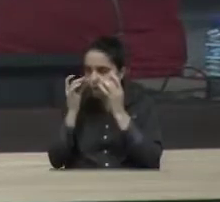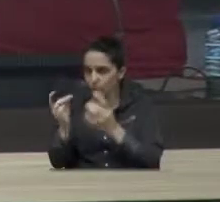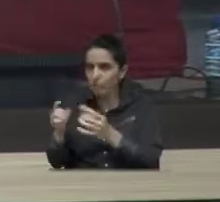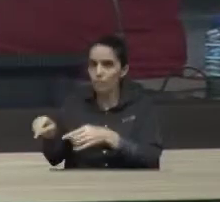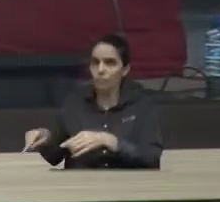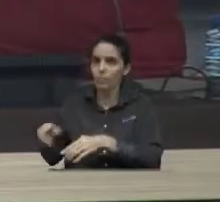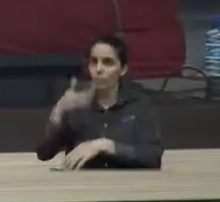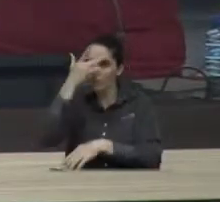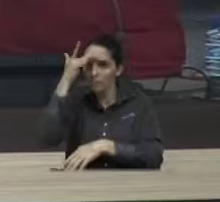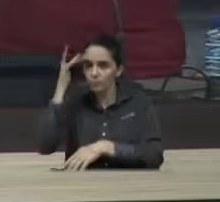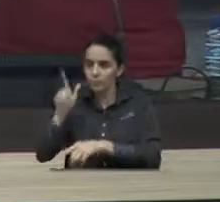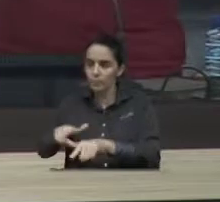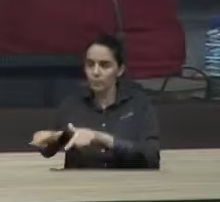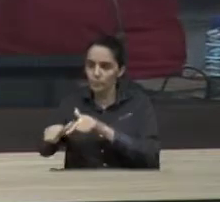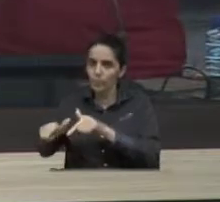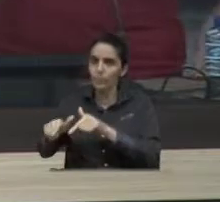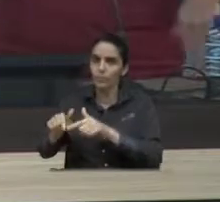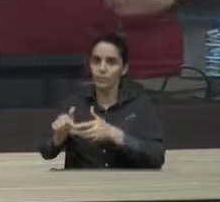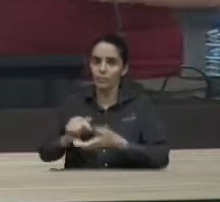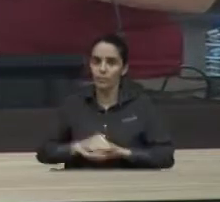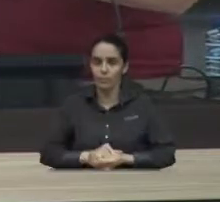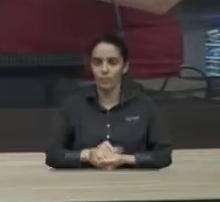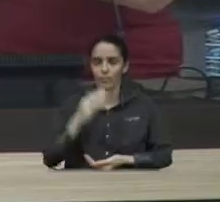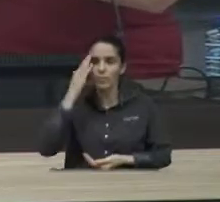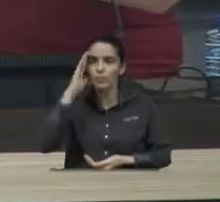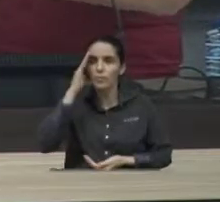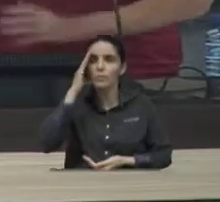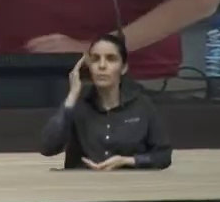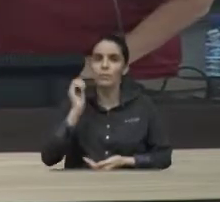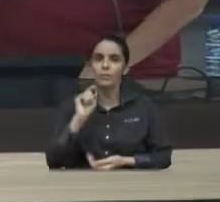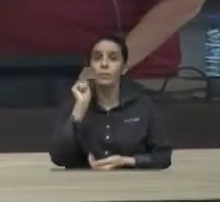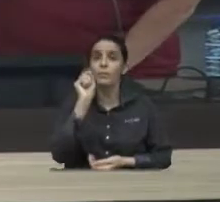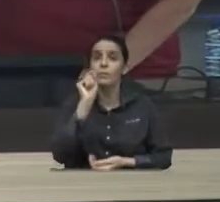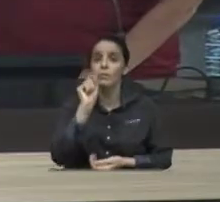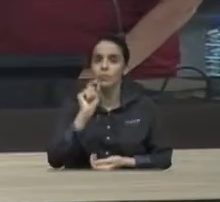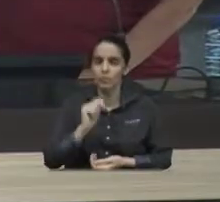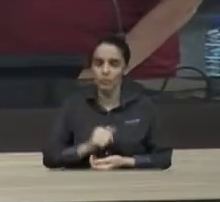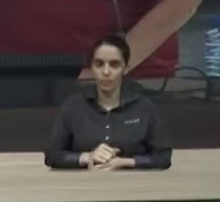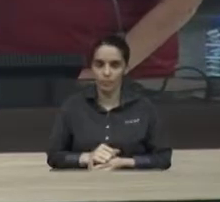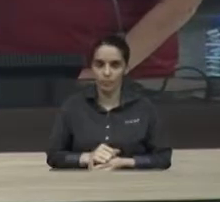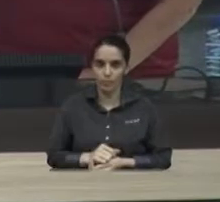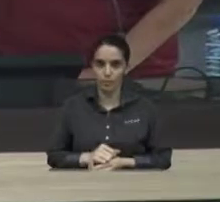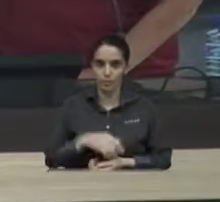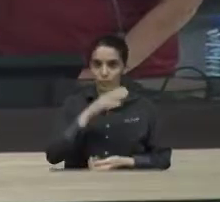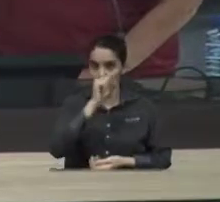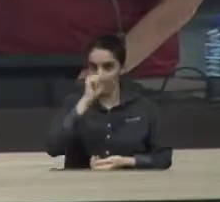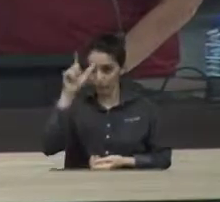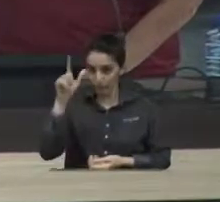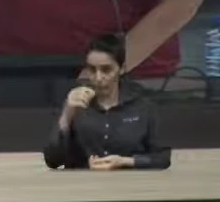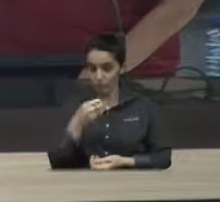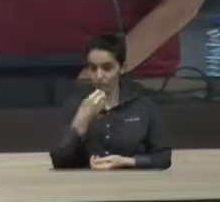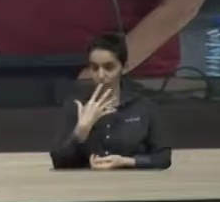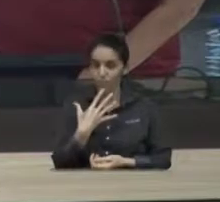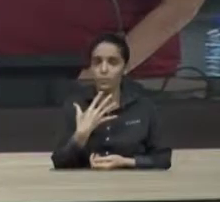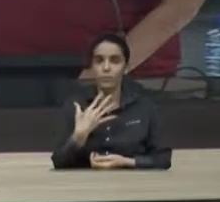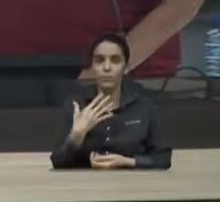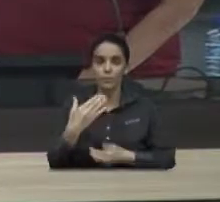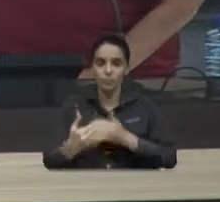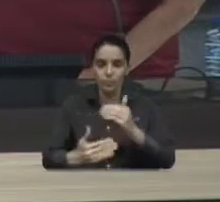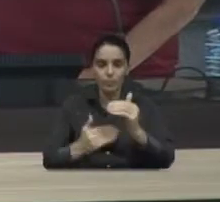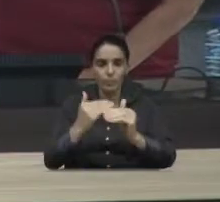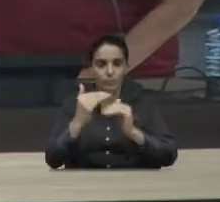entender qual é a seara que Limeira está apta a desenvolver. Porque dentro